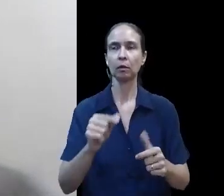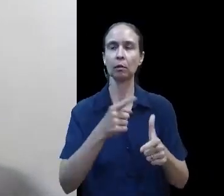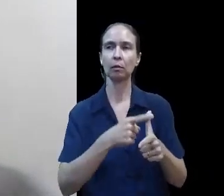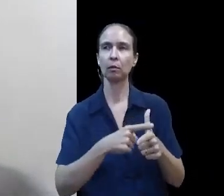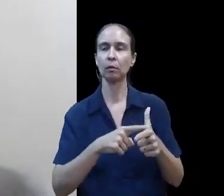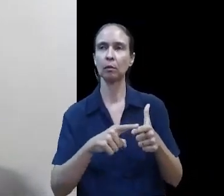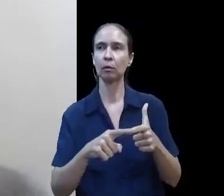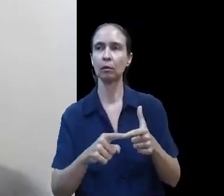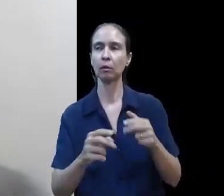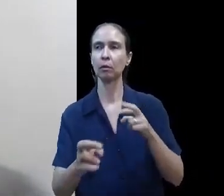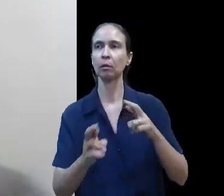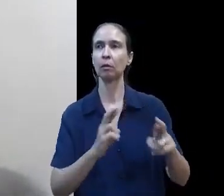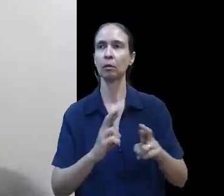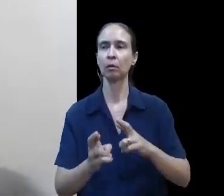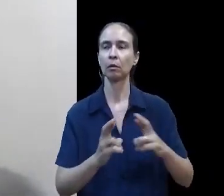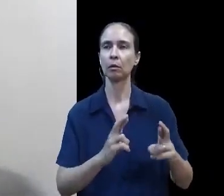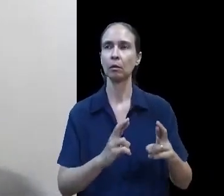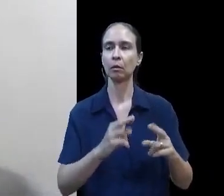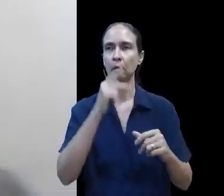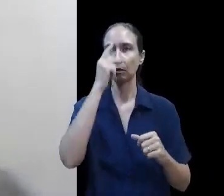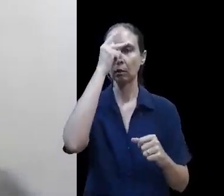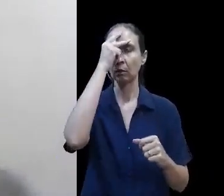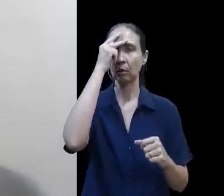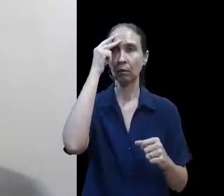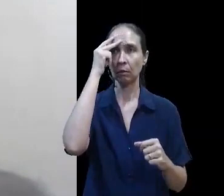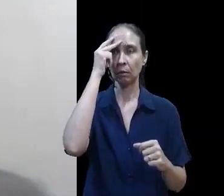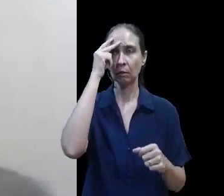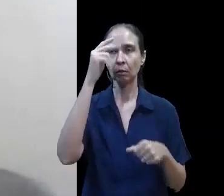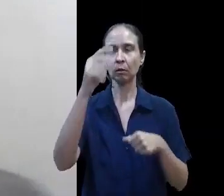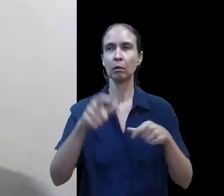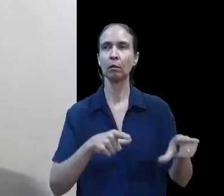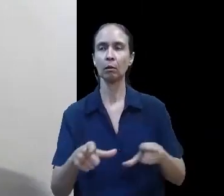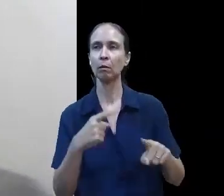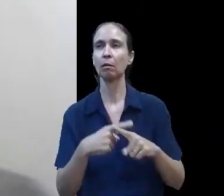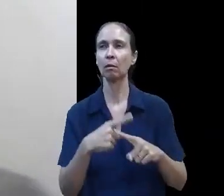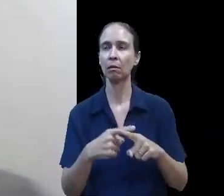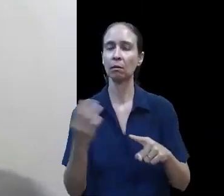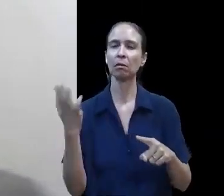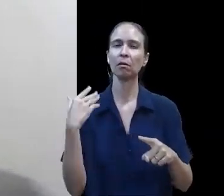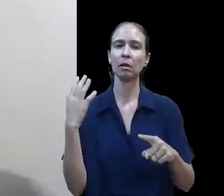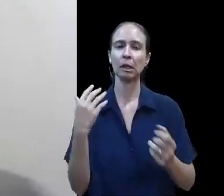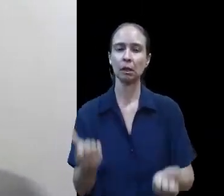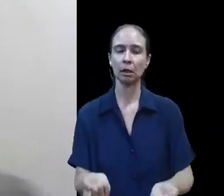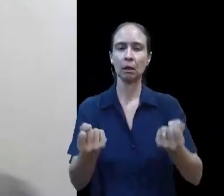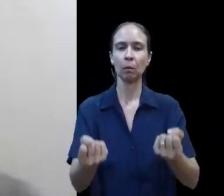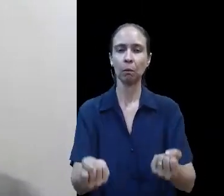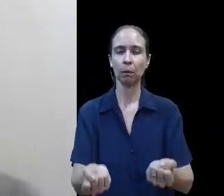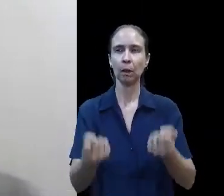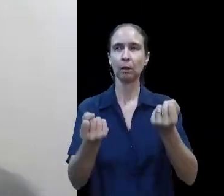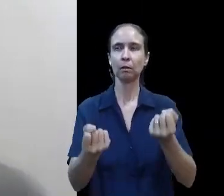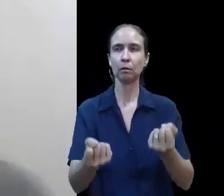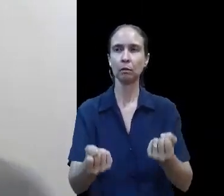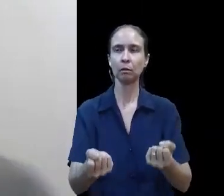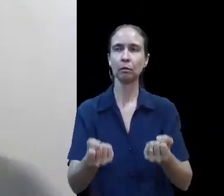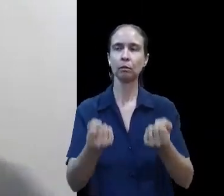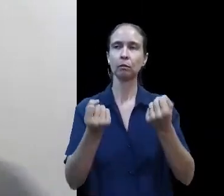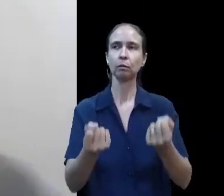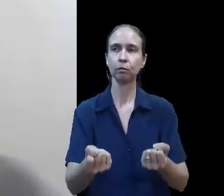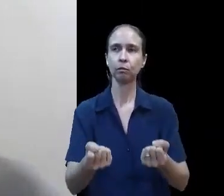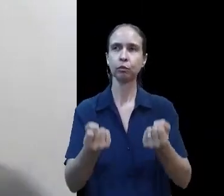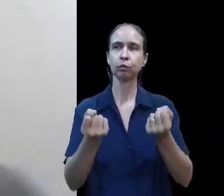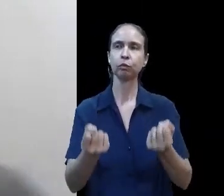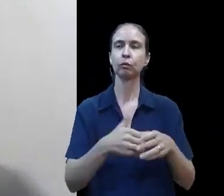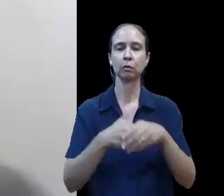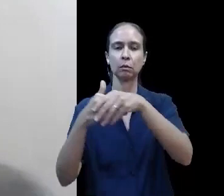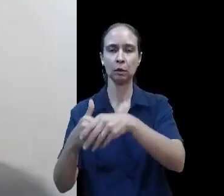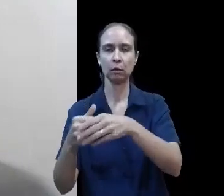problemas com os trabalhadores, né, de peso, que eles estavam pegando na cabeça, carregando os balaios e tal. Então,